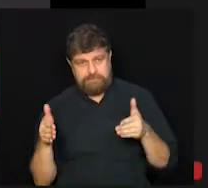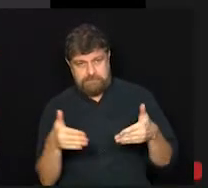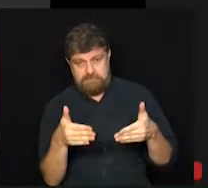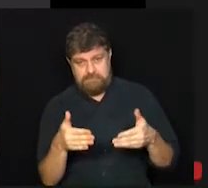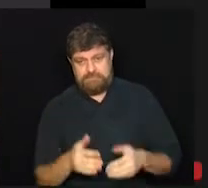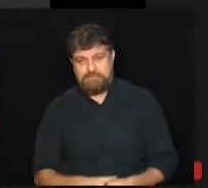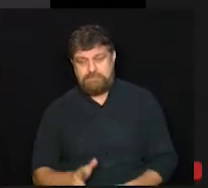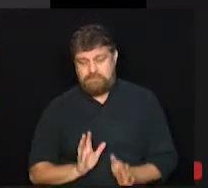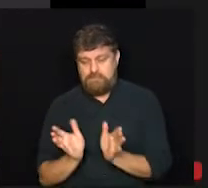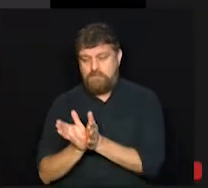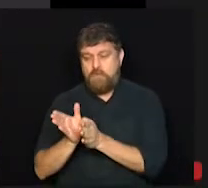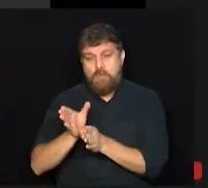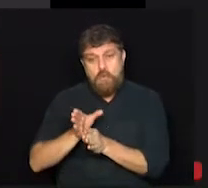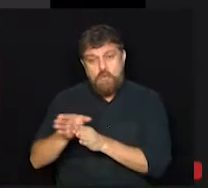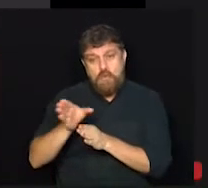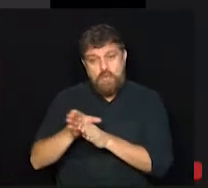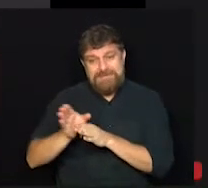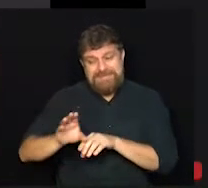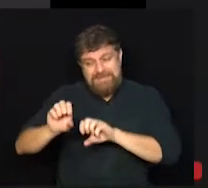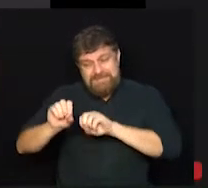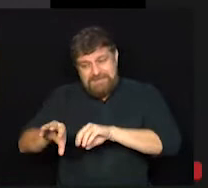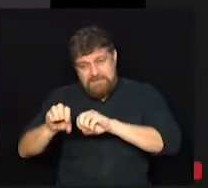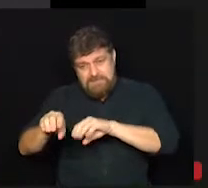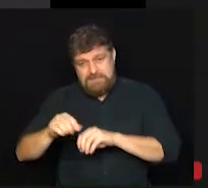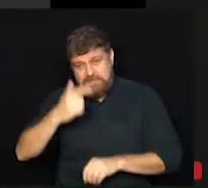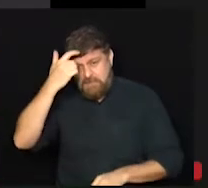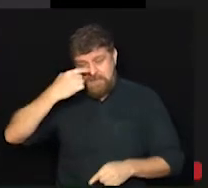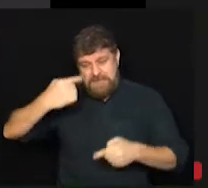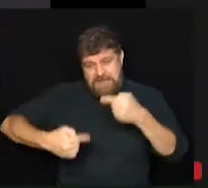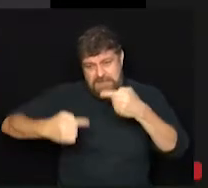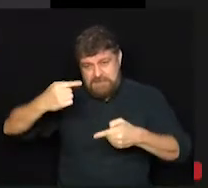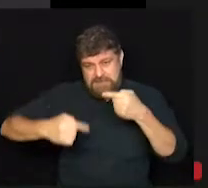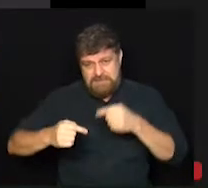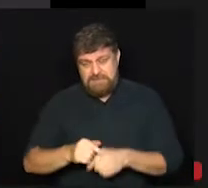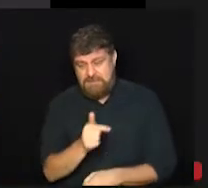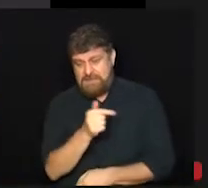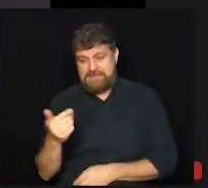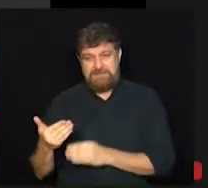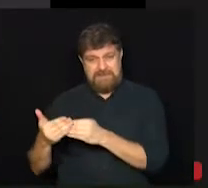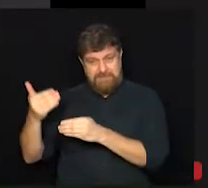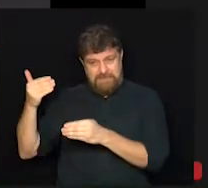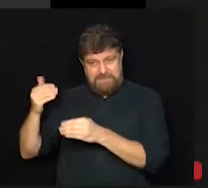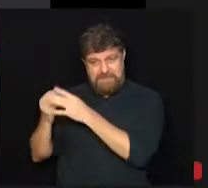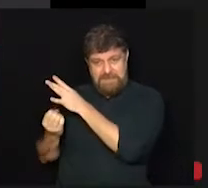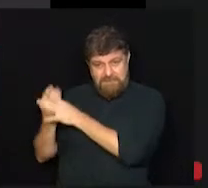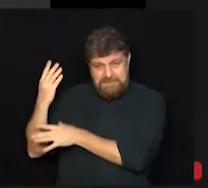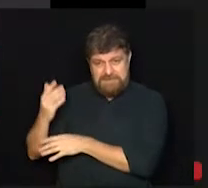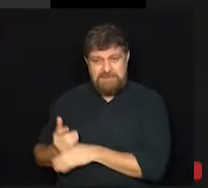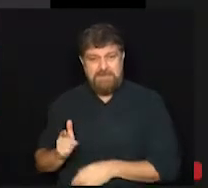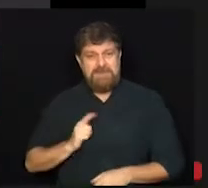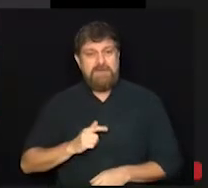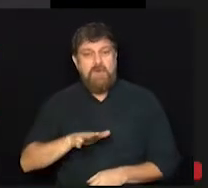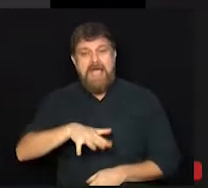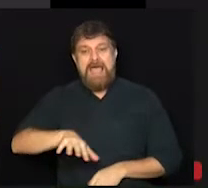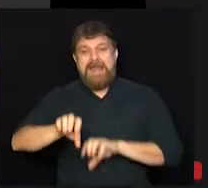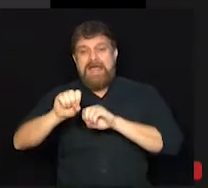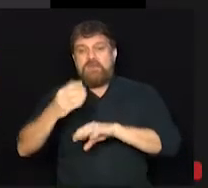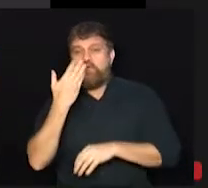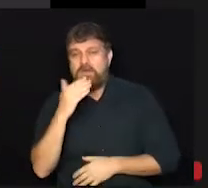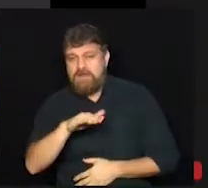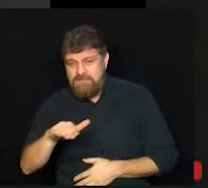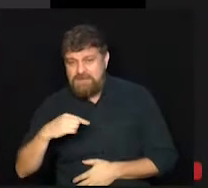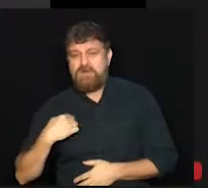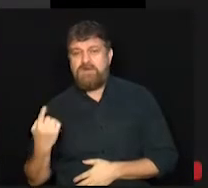do conselho e da discussão que eu sei que vocês tiveram a semana passada, mas eu acho que não é só educação infantil, nós estamos